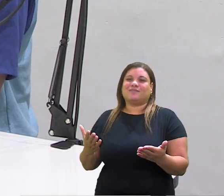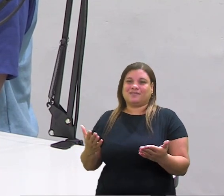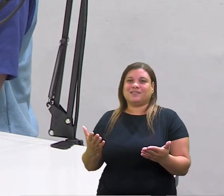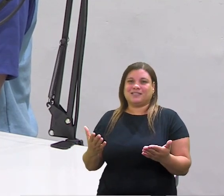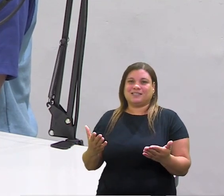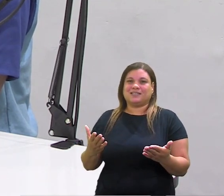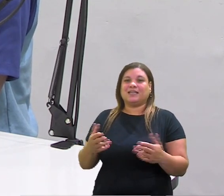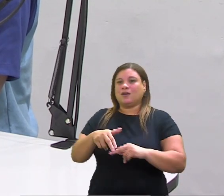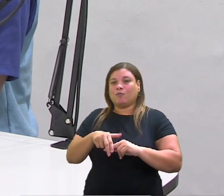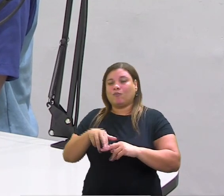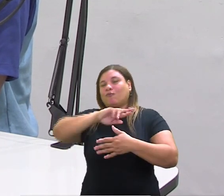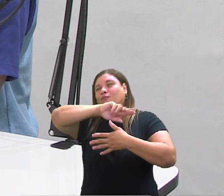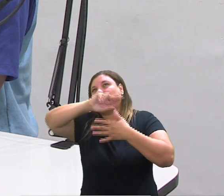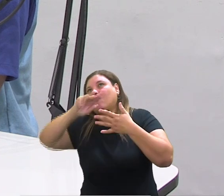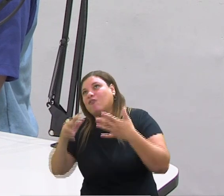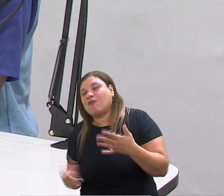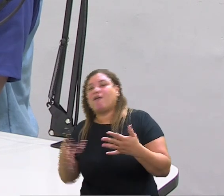não só por,